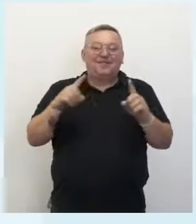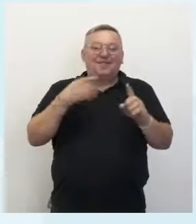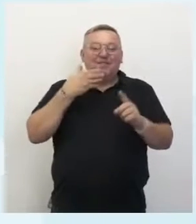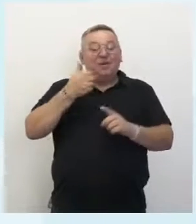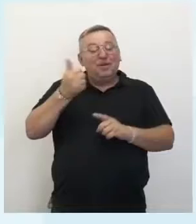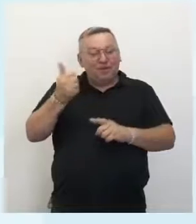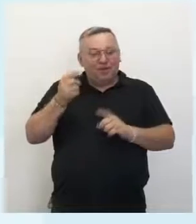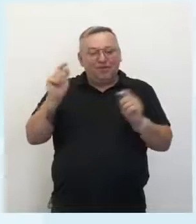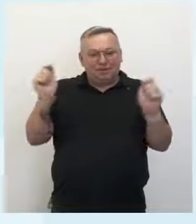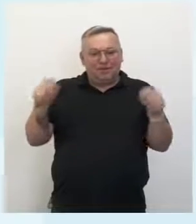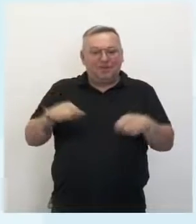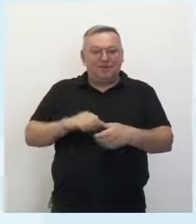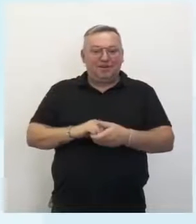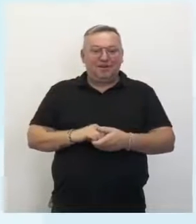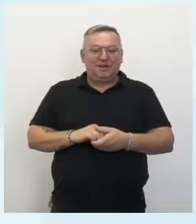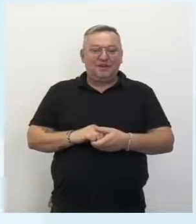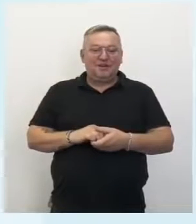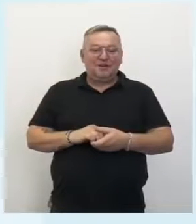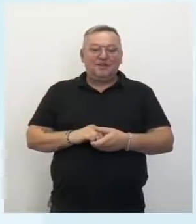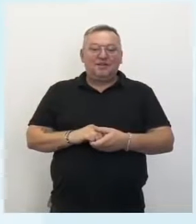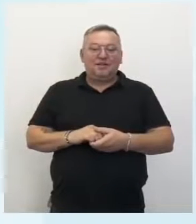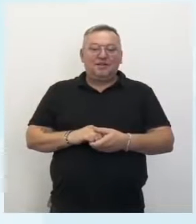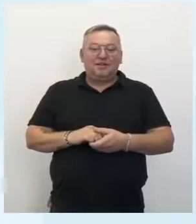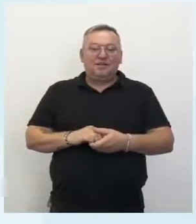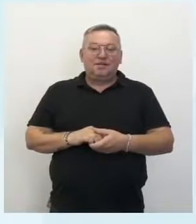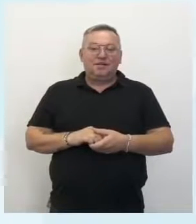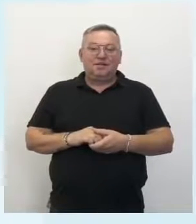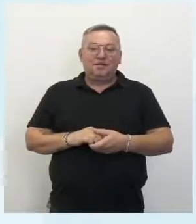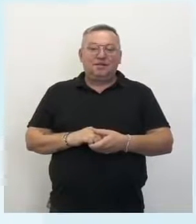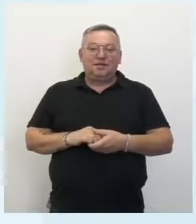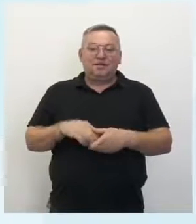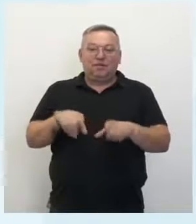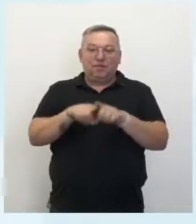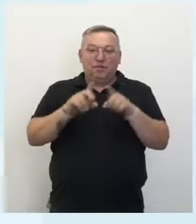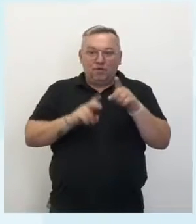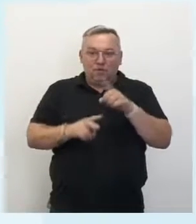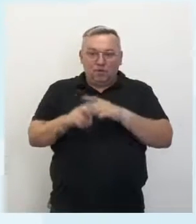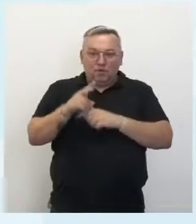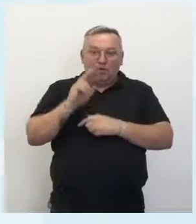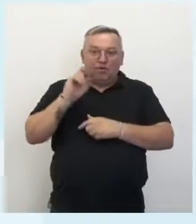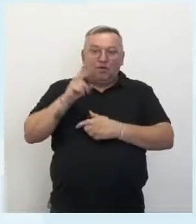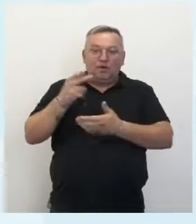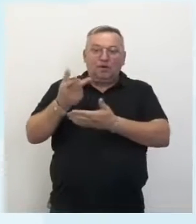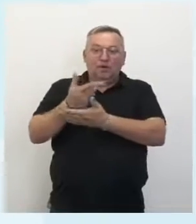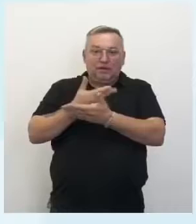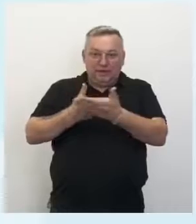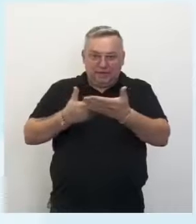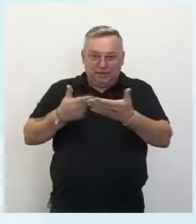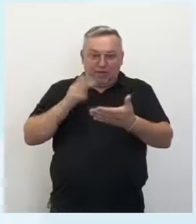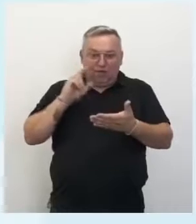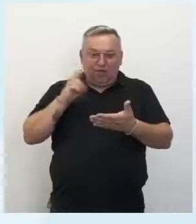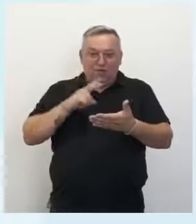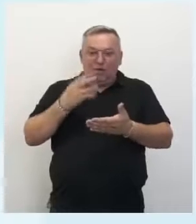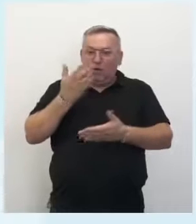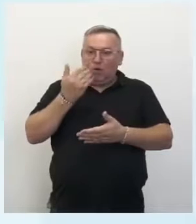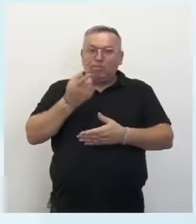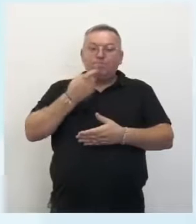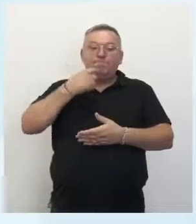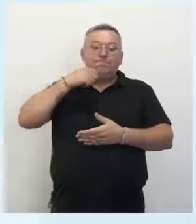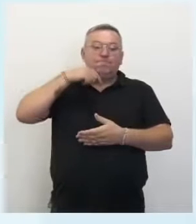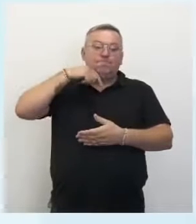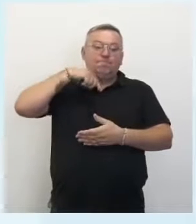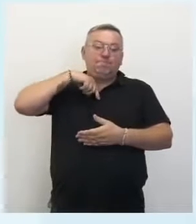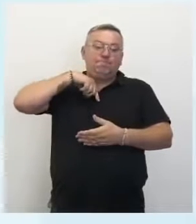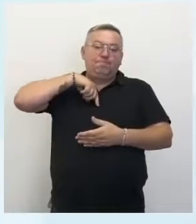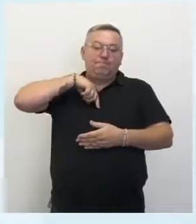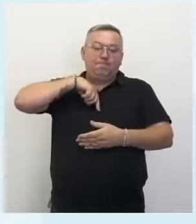dizem que é possível, tá bom? Muito bem. Então eu vou continuar aqui pelo desenho. Ó, então a comida entrou aqui, aí